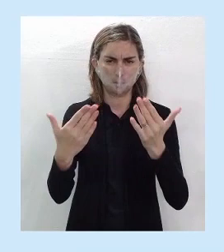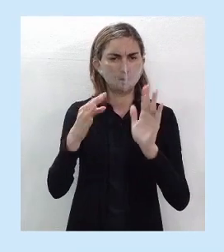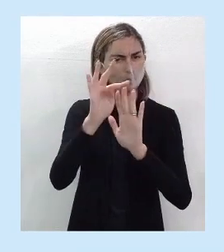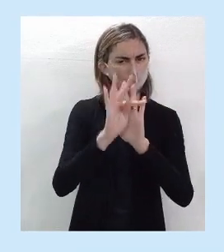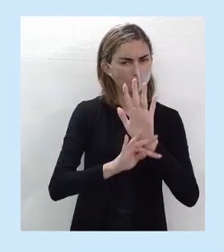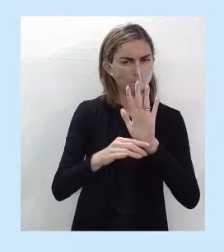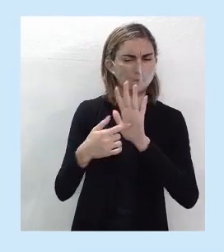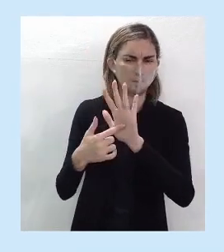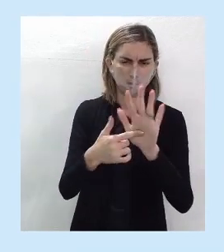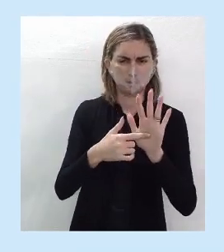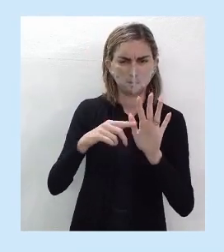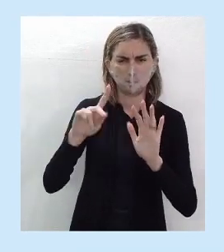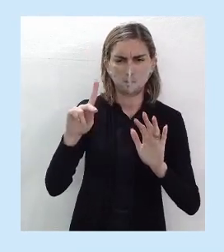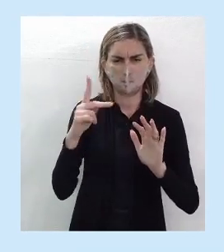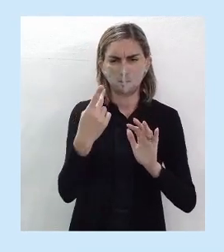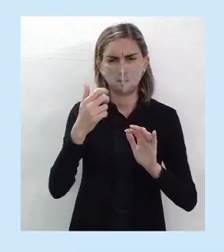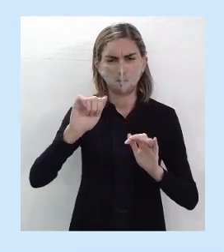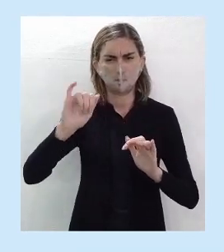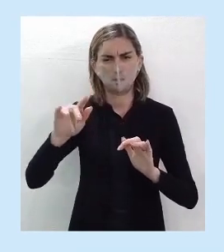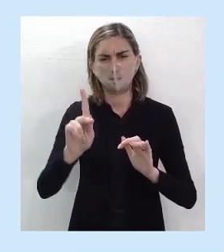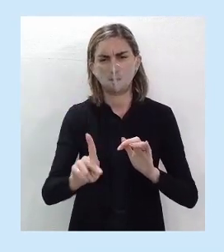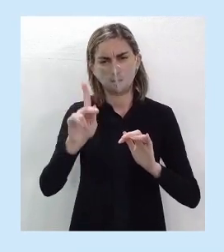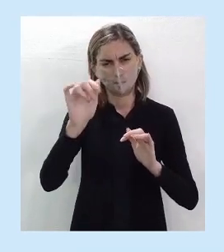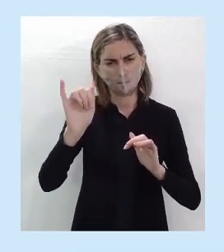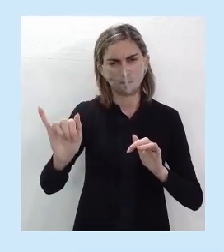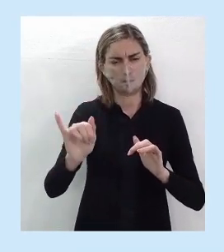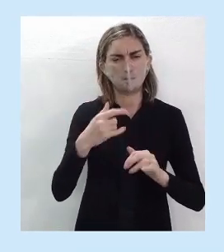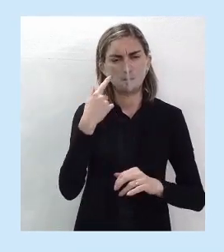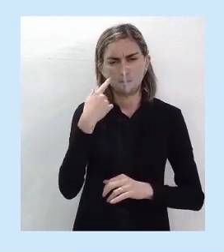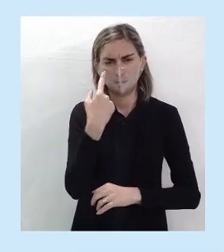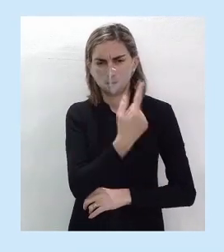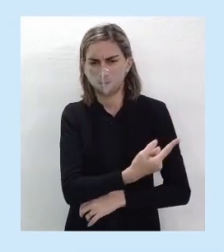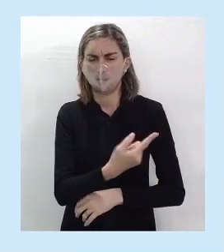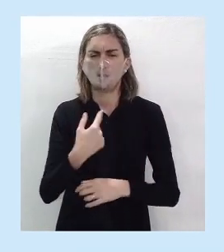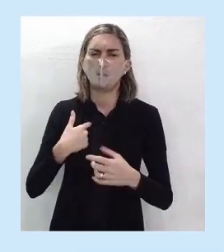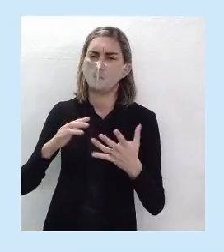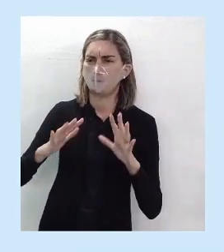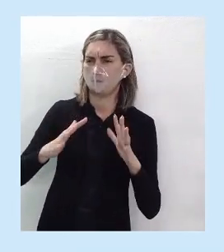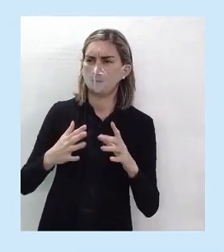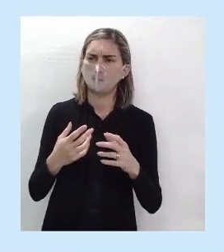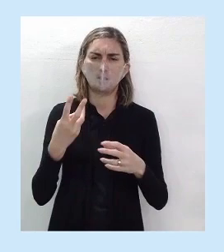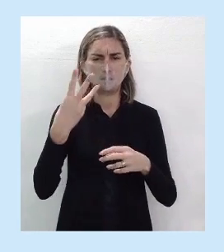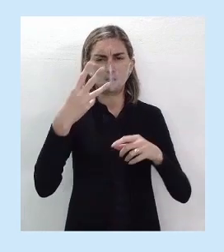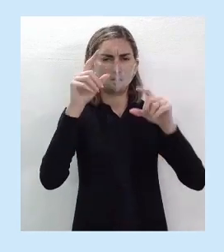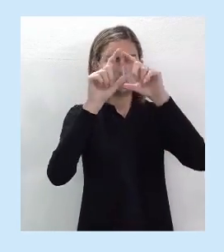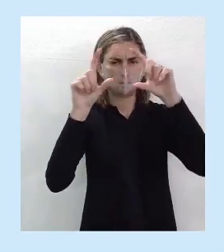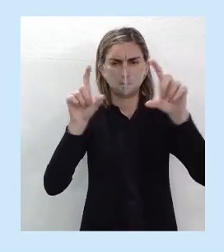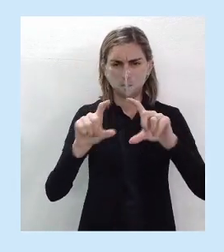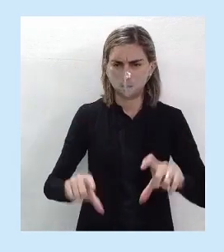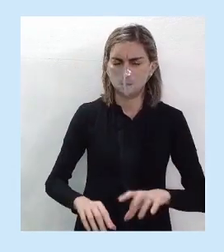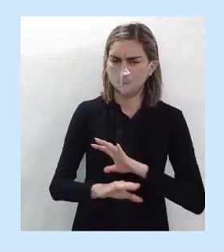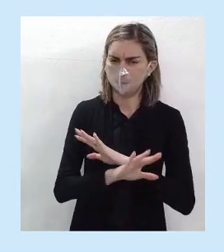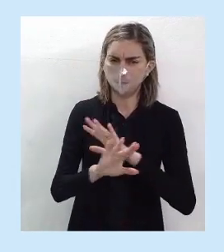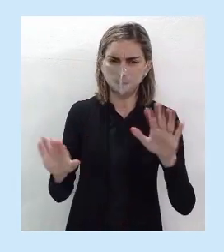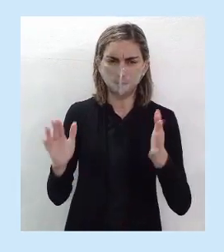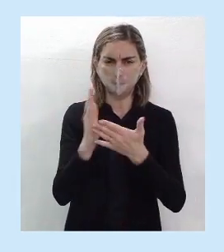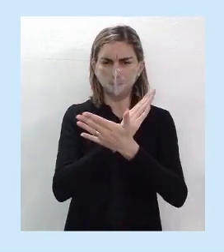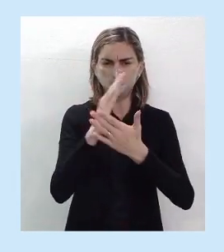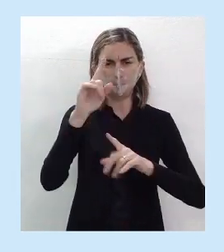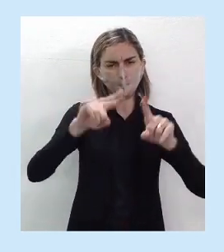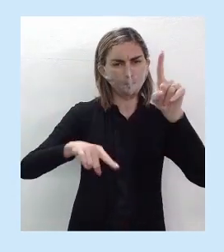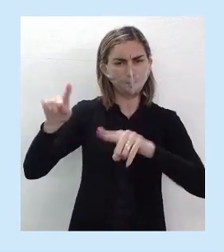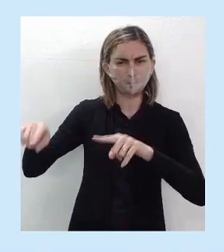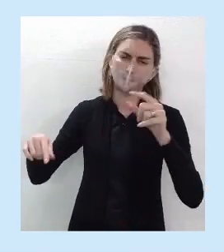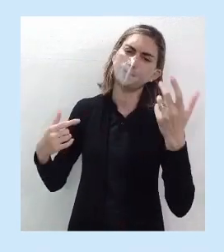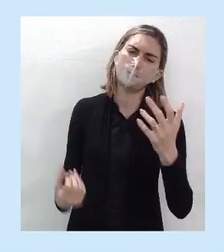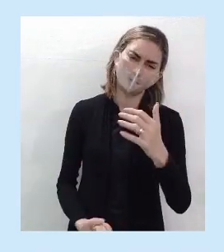o haikai? Então a gente viu, por exemplo, que o haikai é um poema de no máximo aí 3 versos. Algumas variações